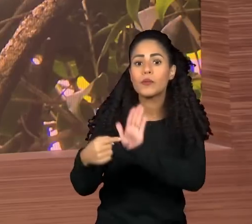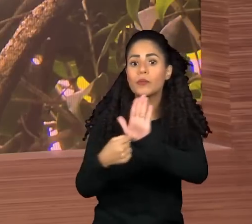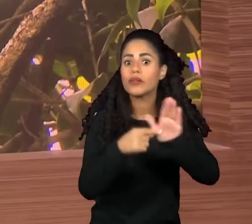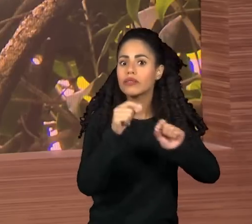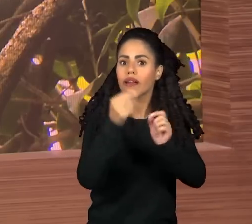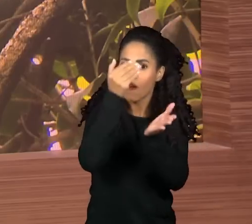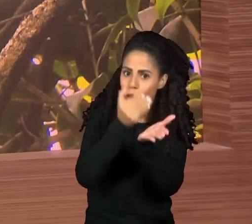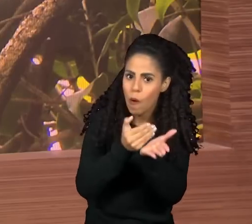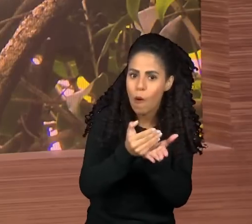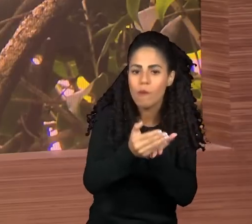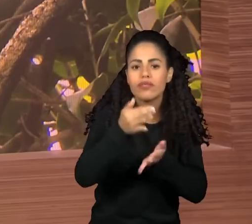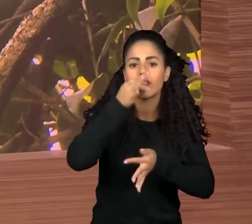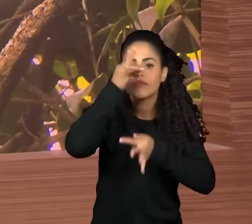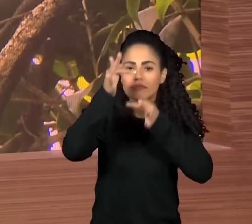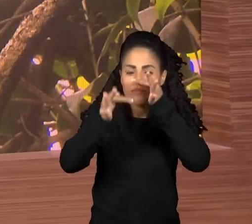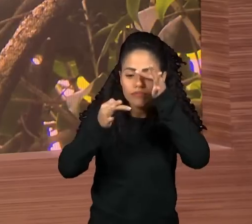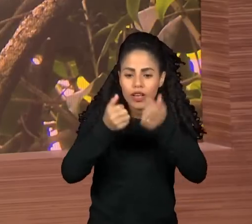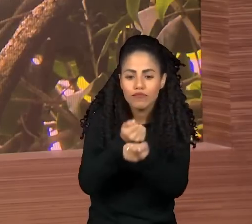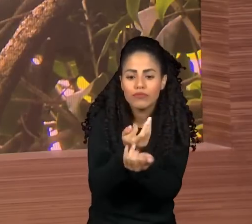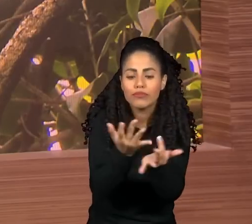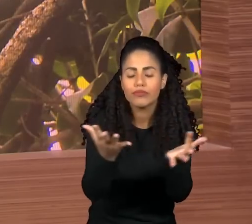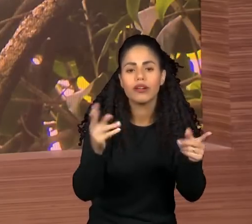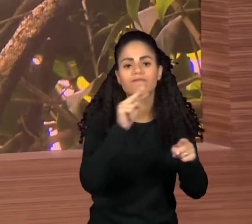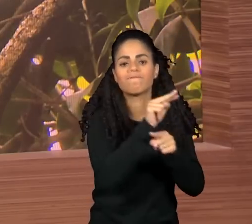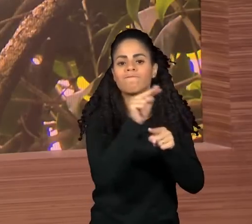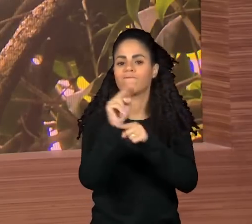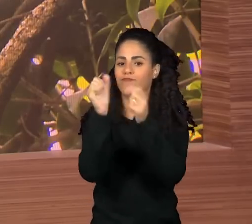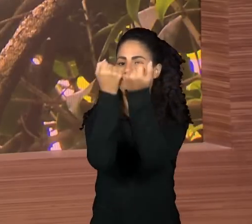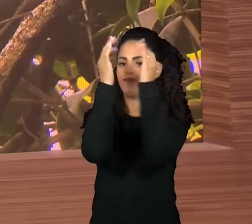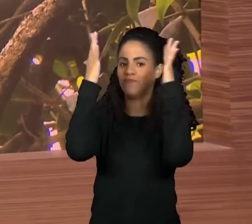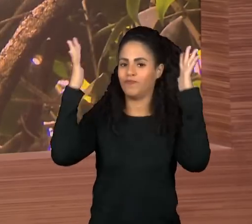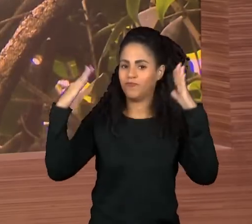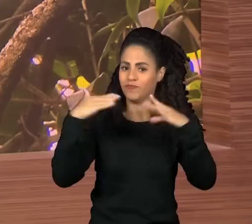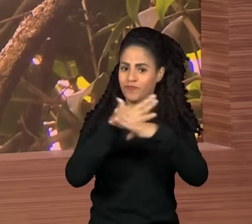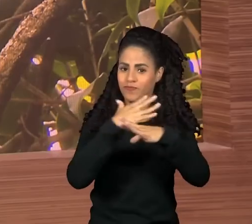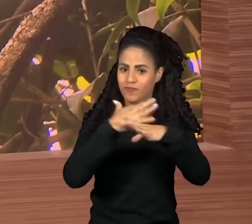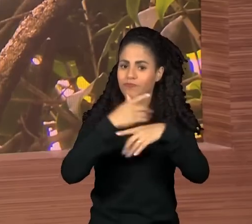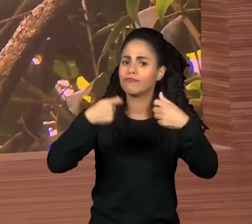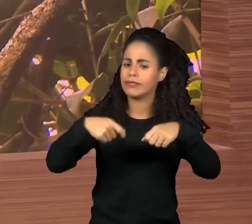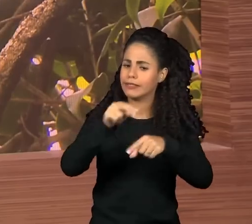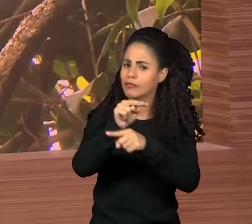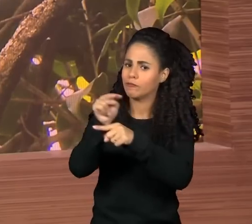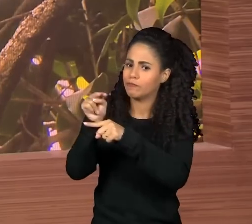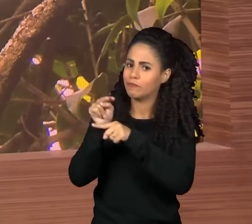que é preciso cuidar bem das áreas verdes nas cidades.